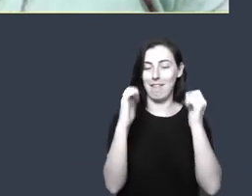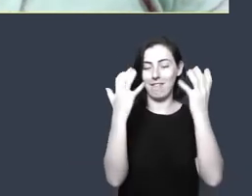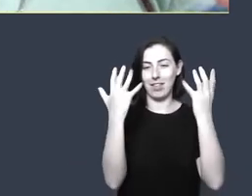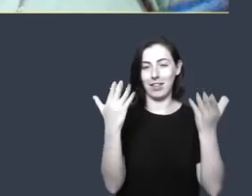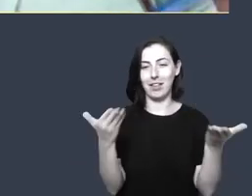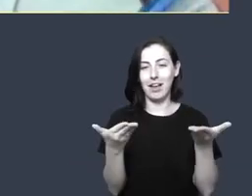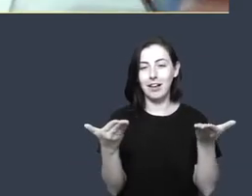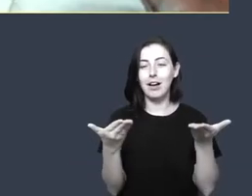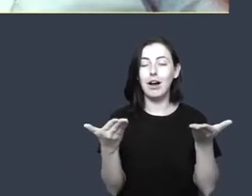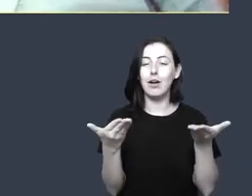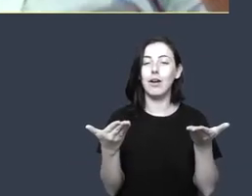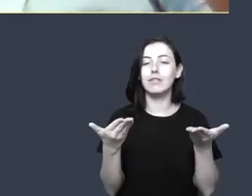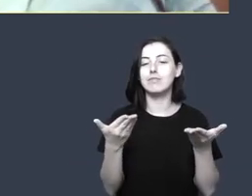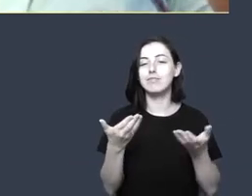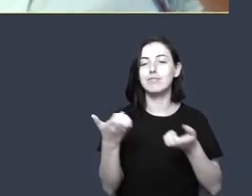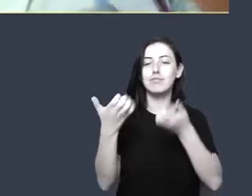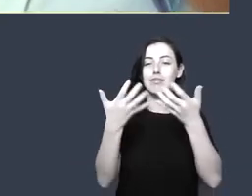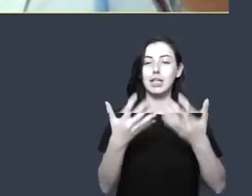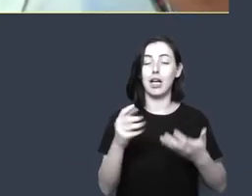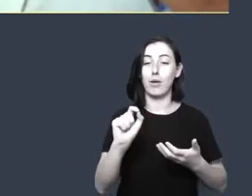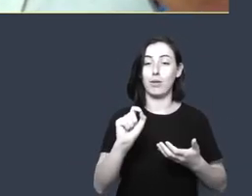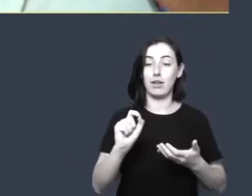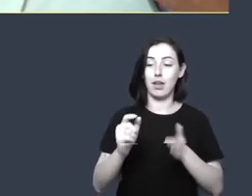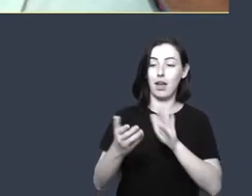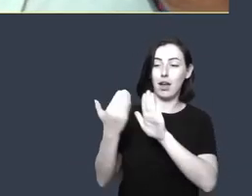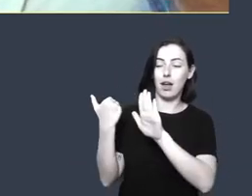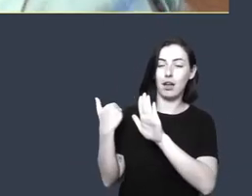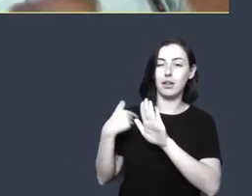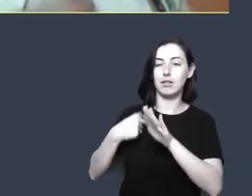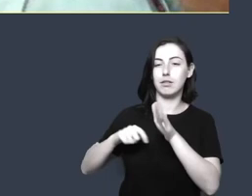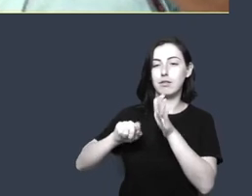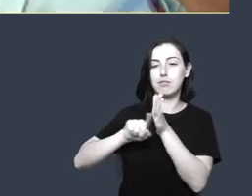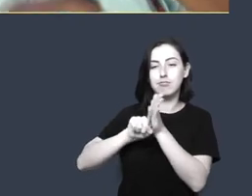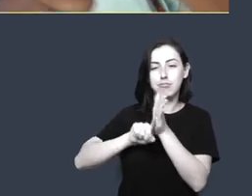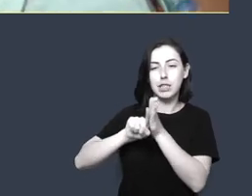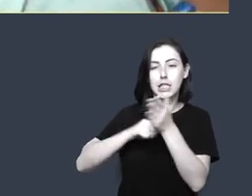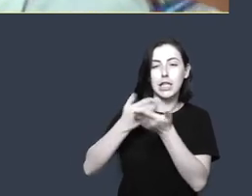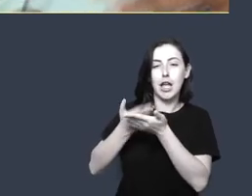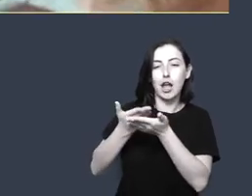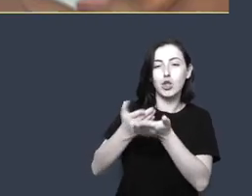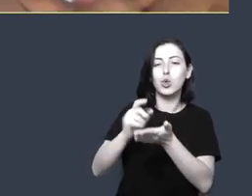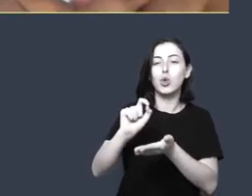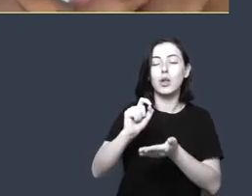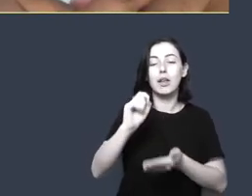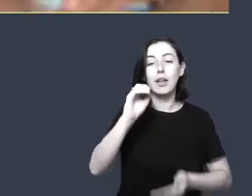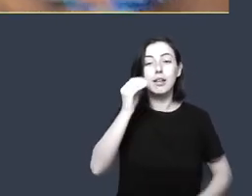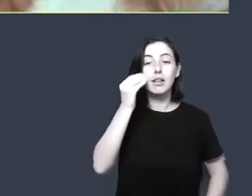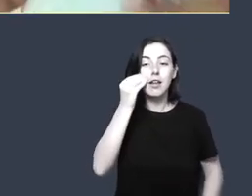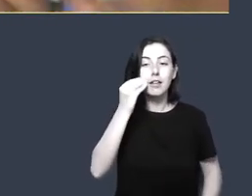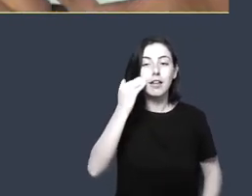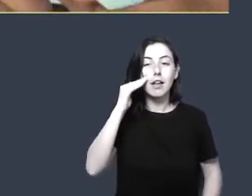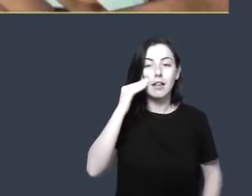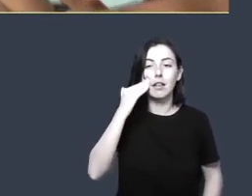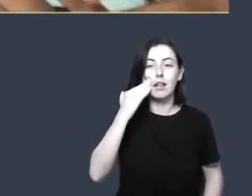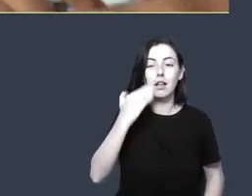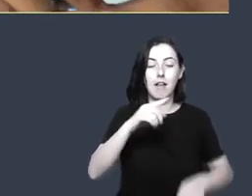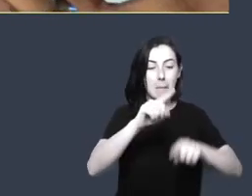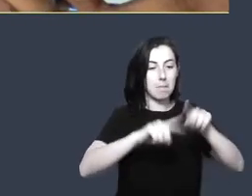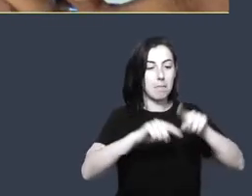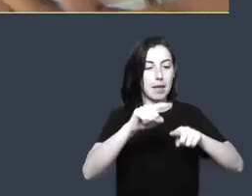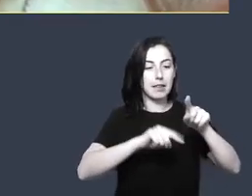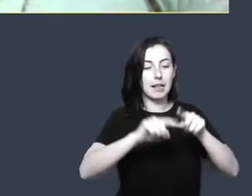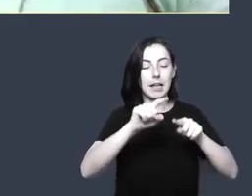a um estudo que eu tive que fazer para uma pesquisa que era entender as ferramentas de medições que